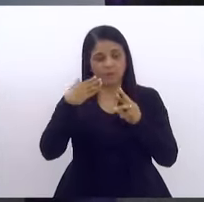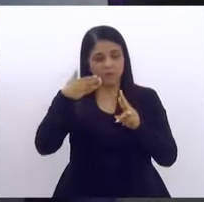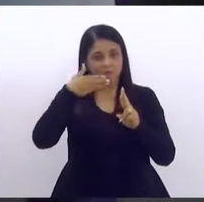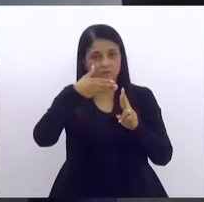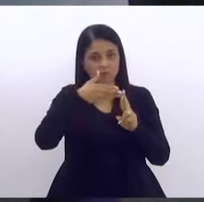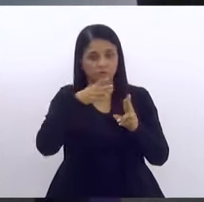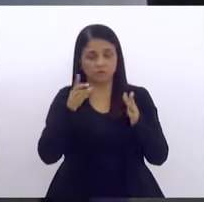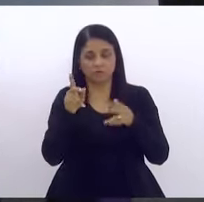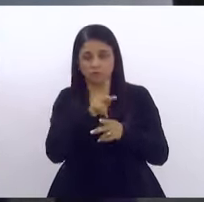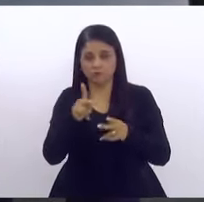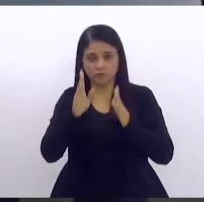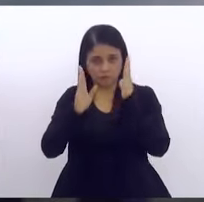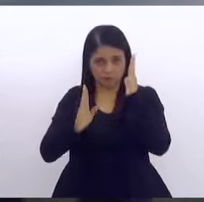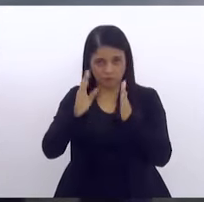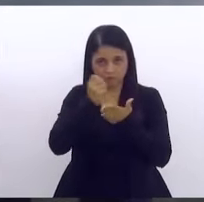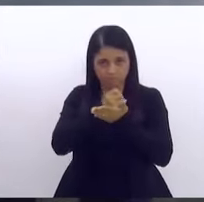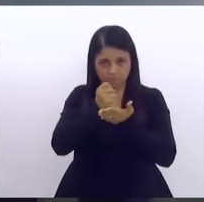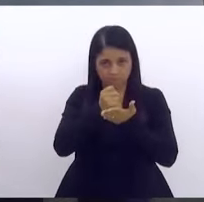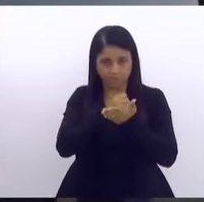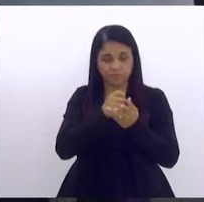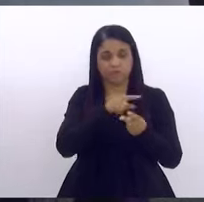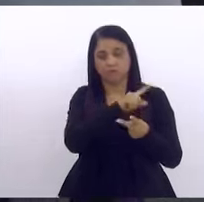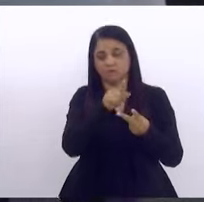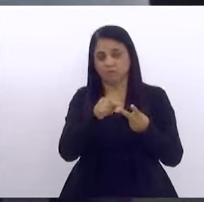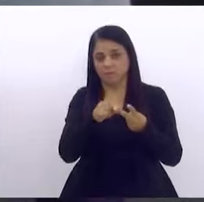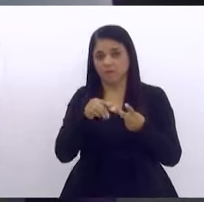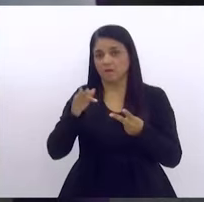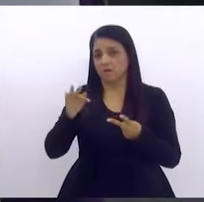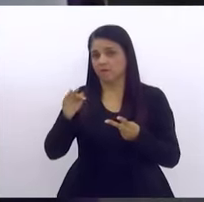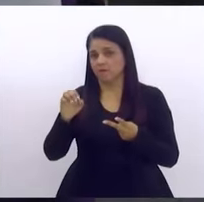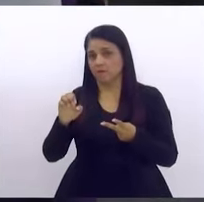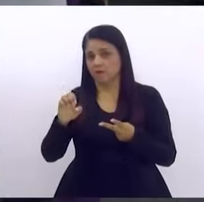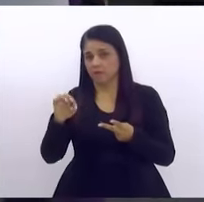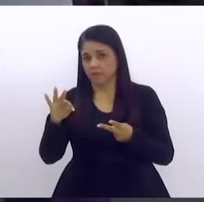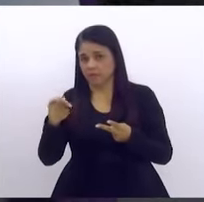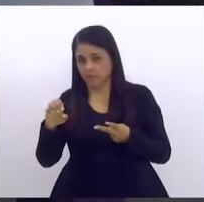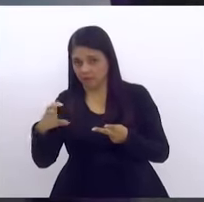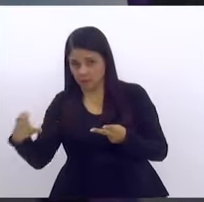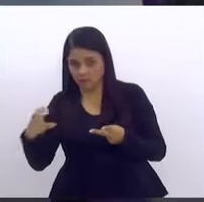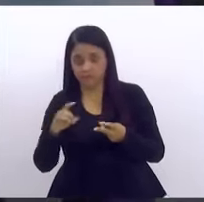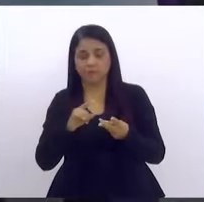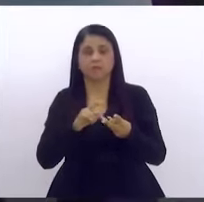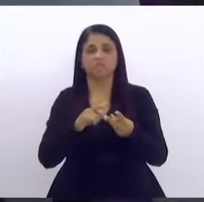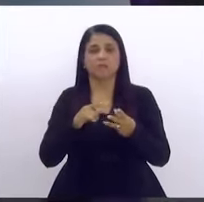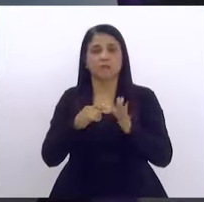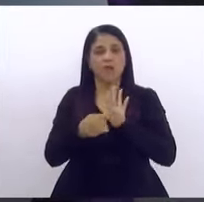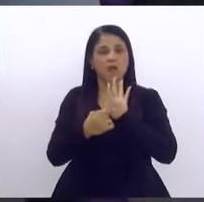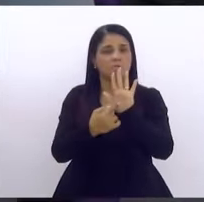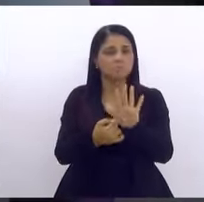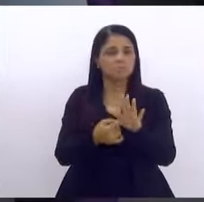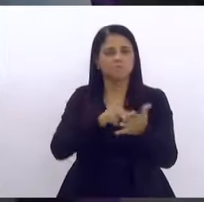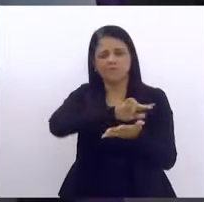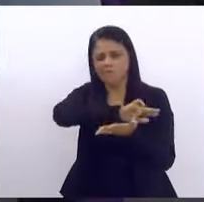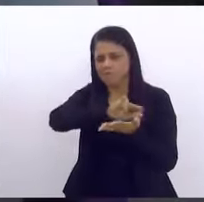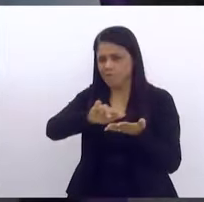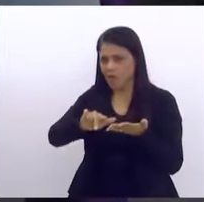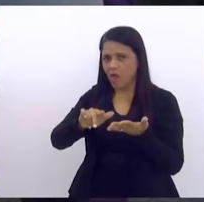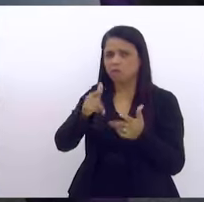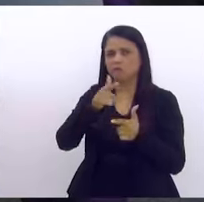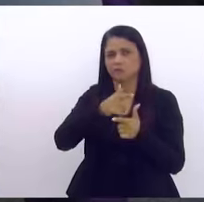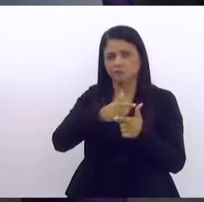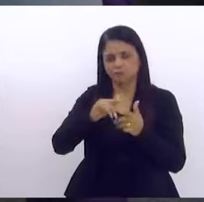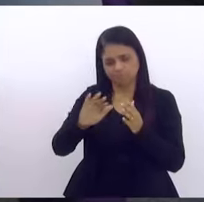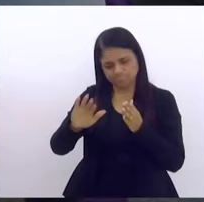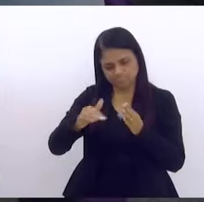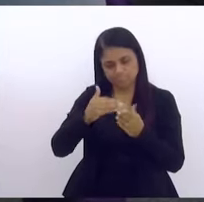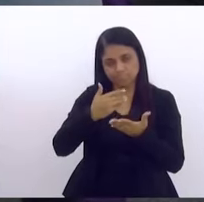professores temporários, outras à questão da FAETEC, que tem sido apresentadas várias demandas à Comissão